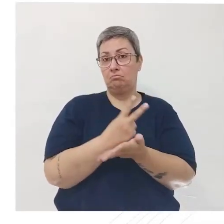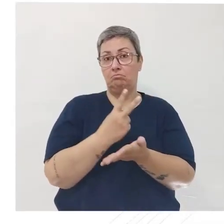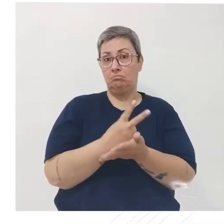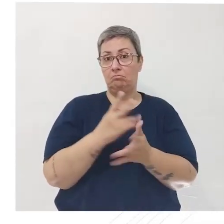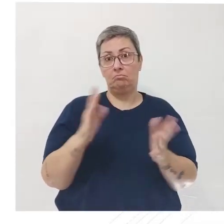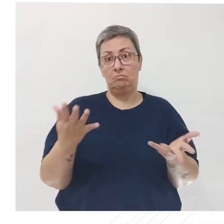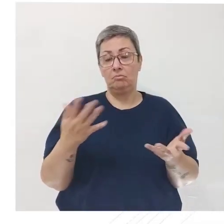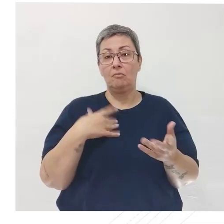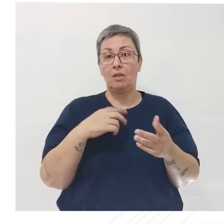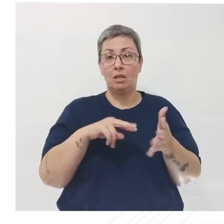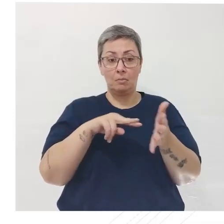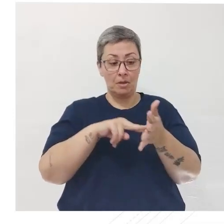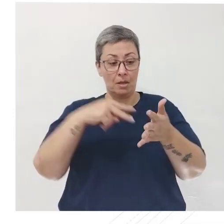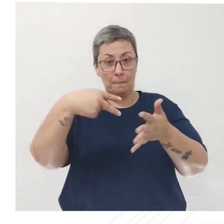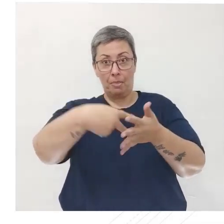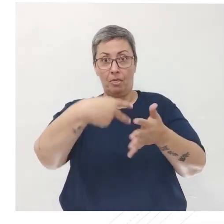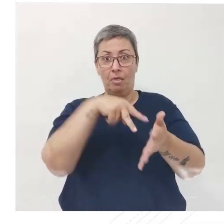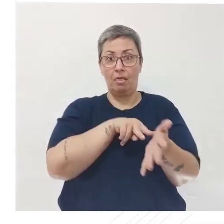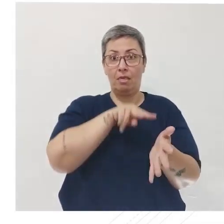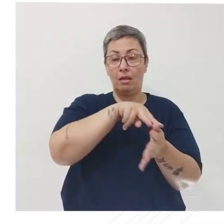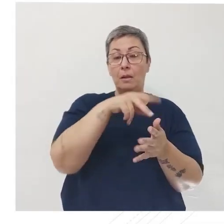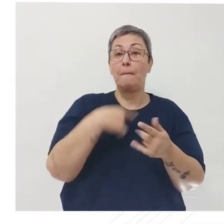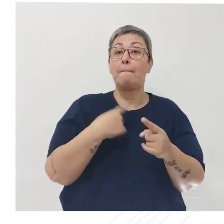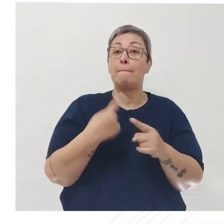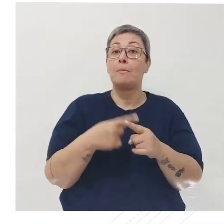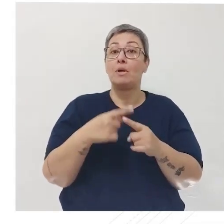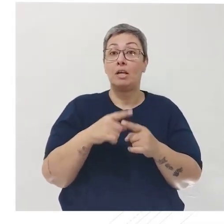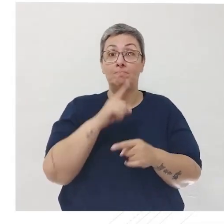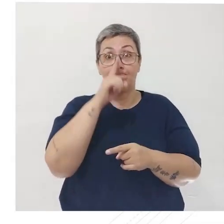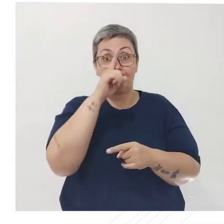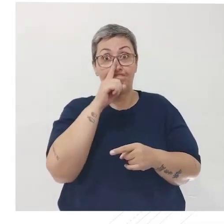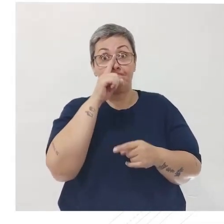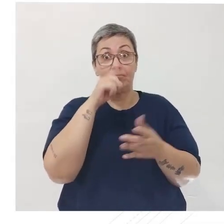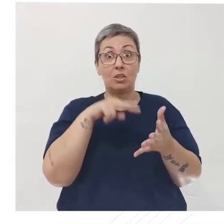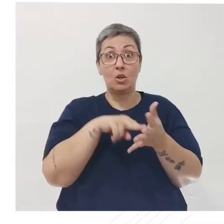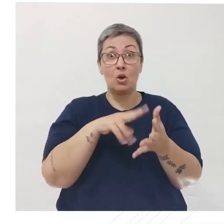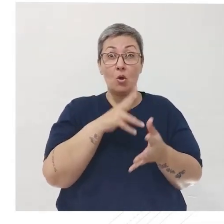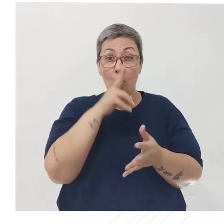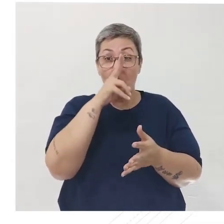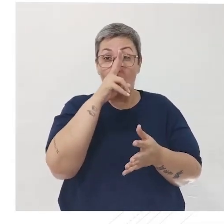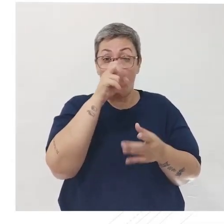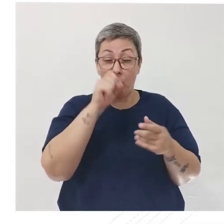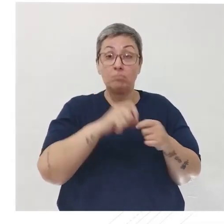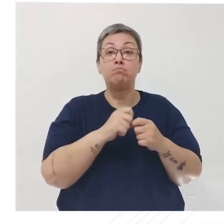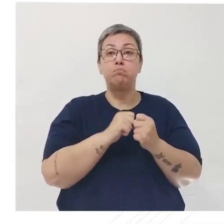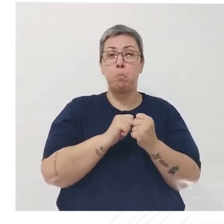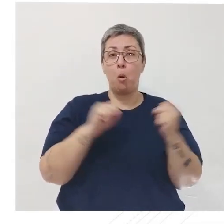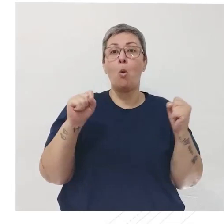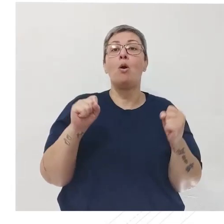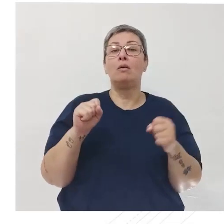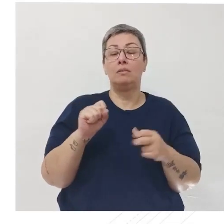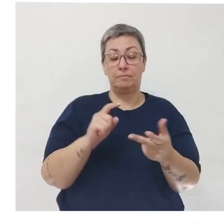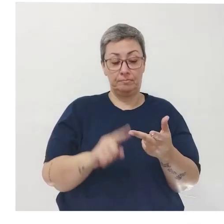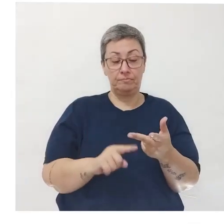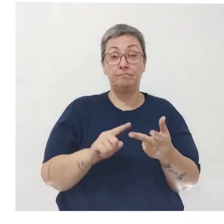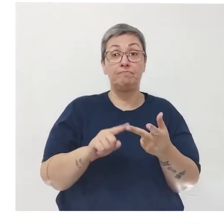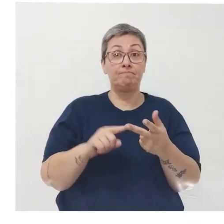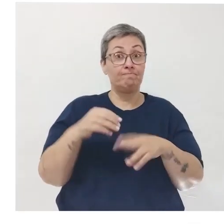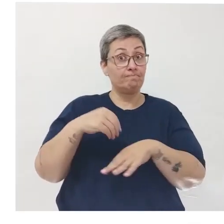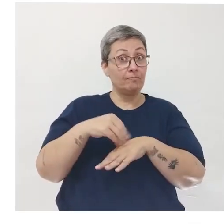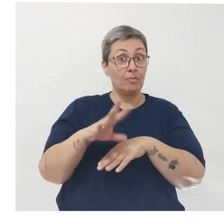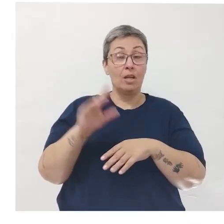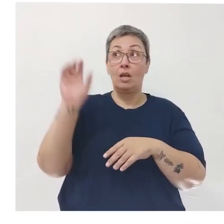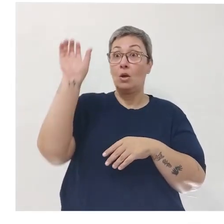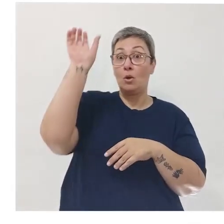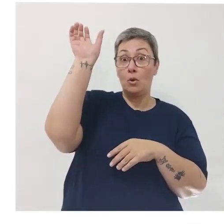na mesma tomada, sabe, por meio do Benjamin, porque existe um risco de uma sobrecarga de energia.